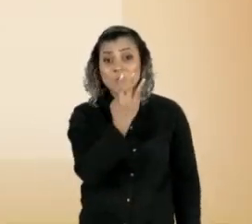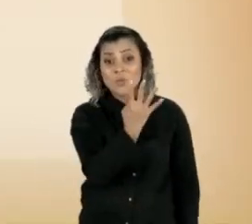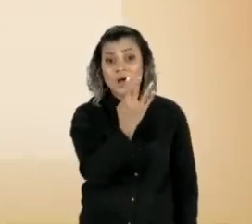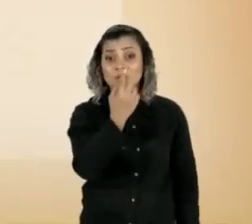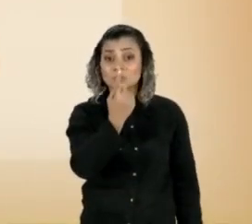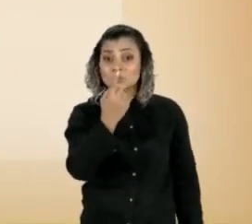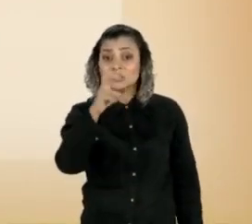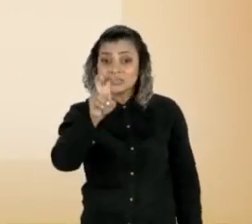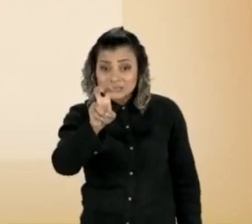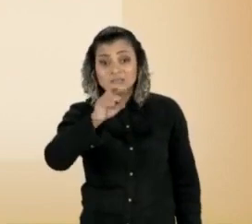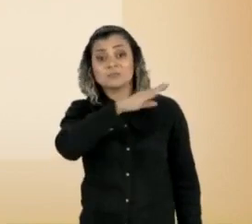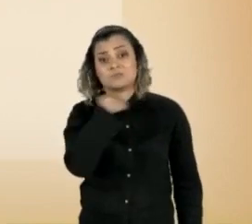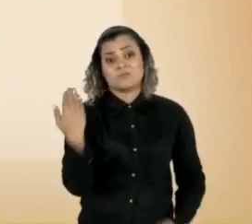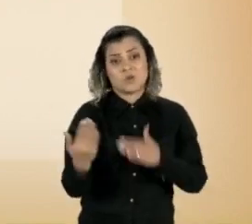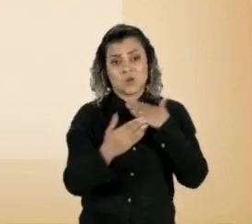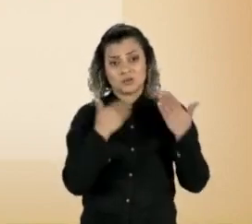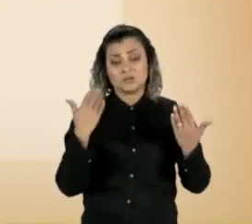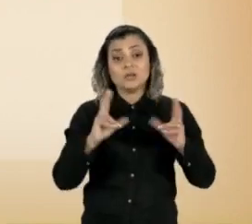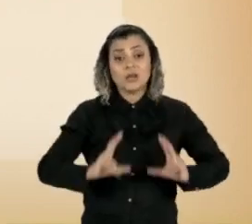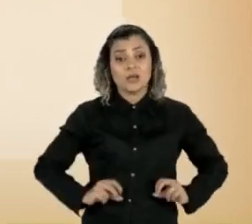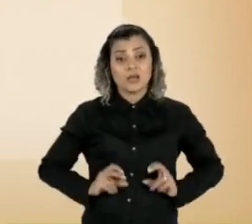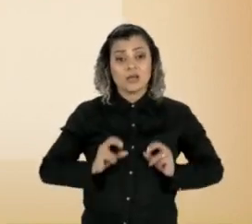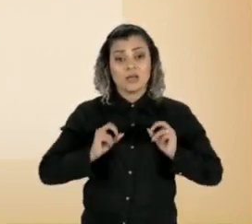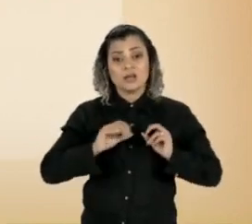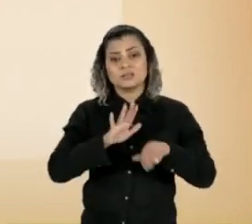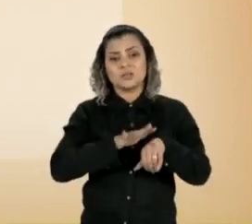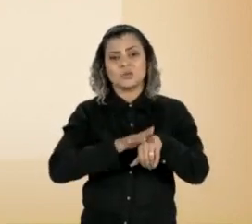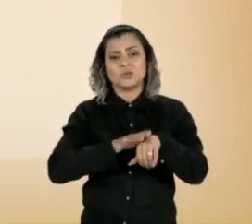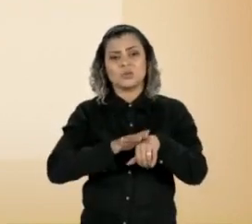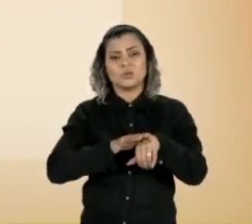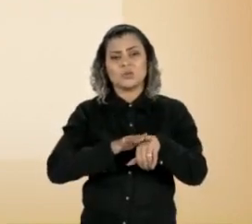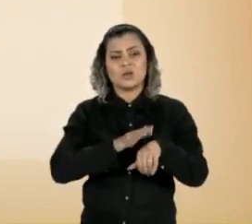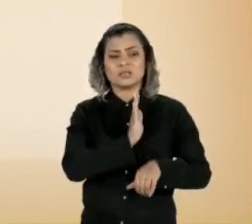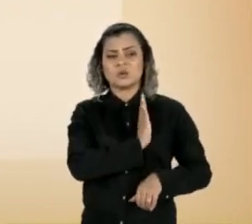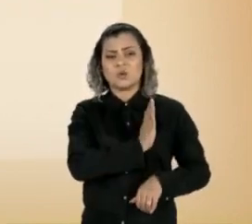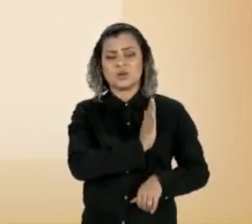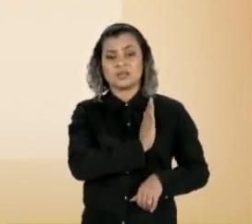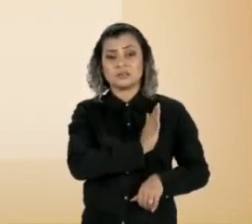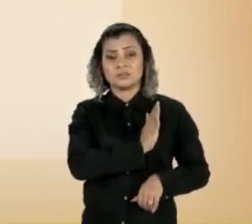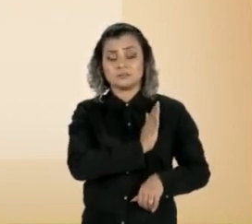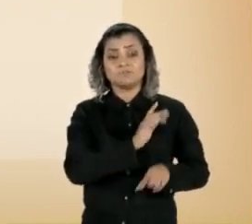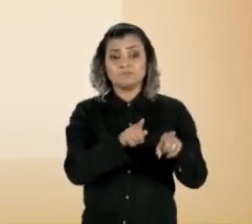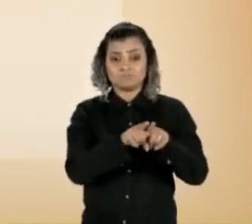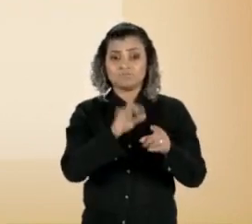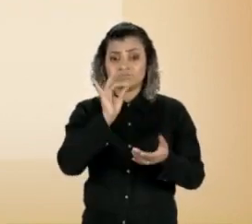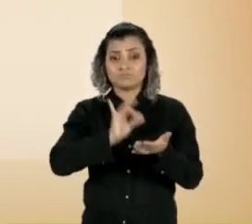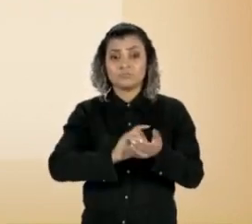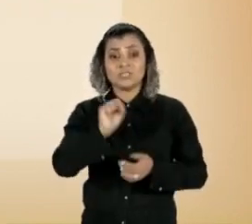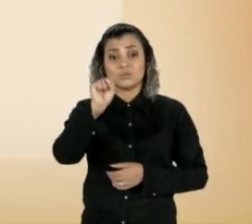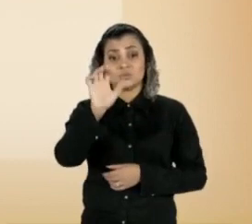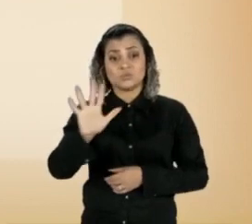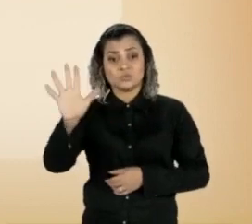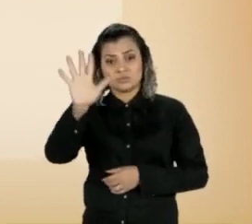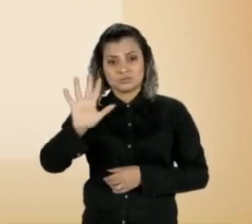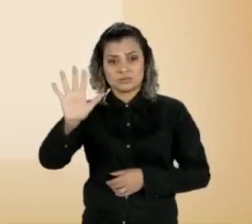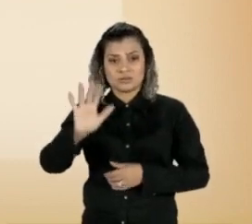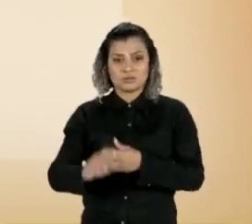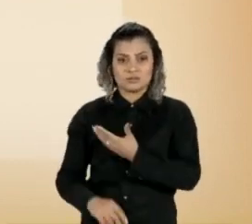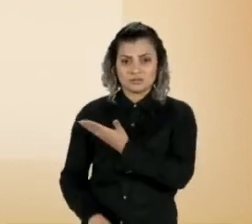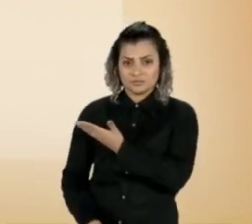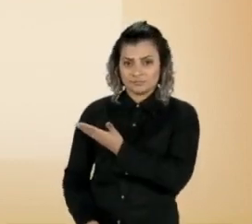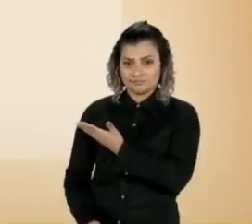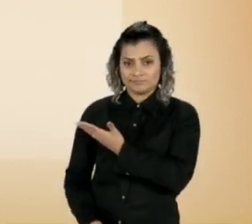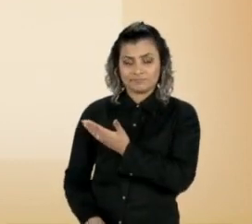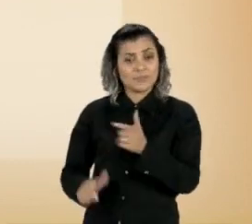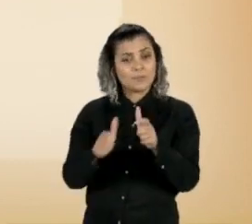31.415 mortes, principalmente por câncer e doenças cardiovasculares. A região mais atingida foi a Sudeste. As maiores vítimas